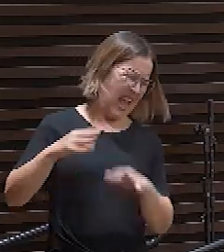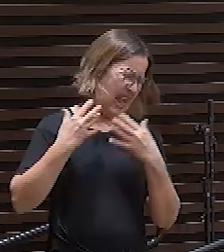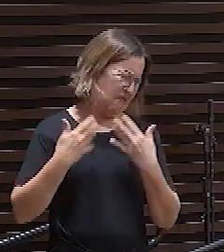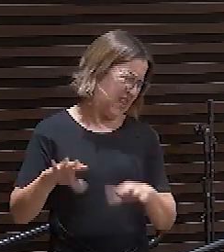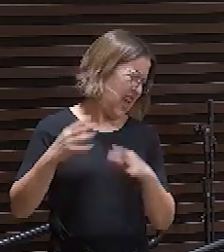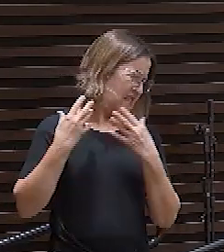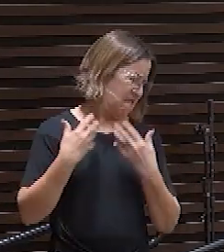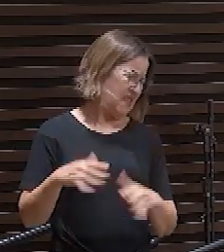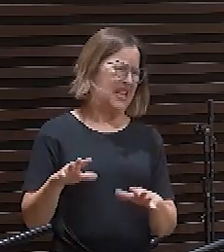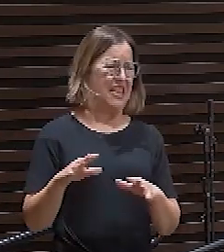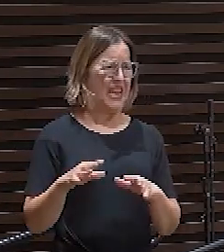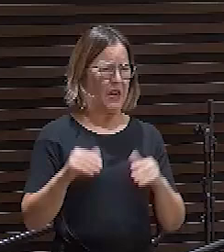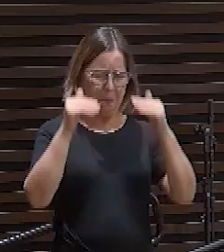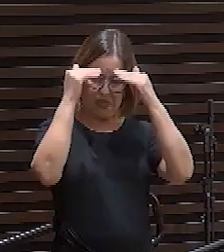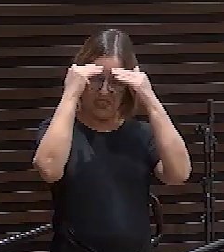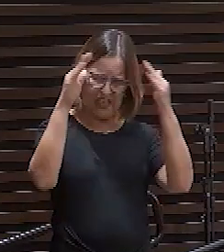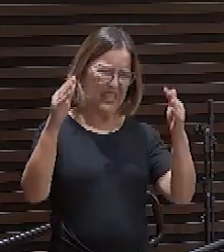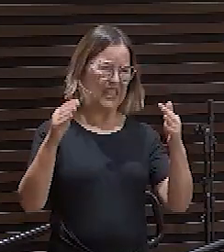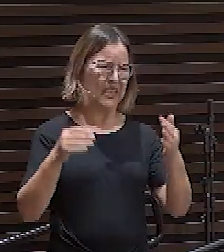e